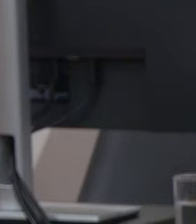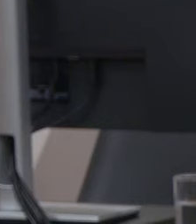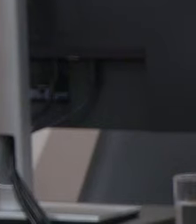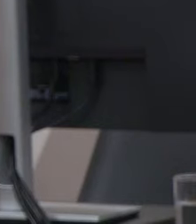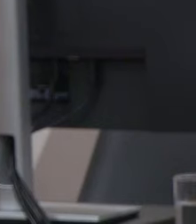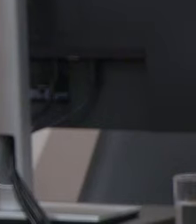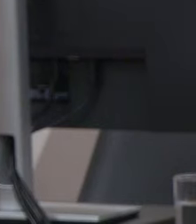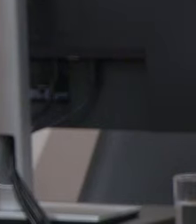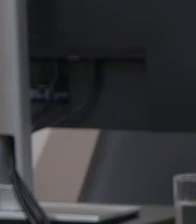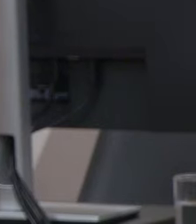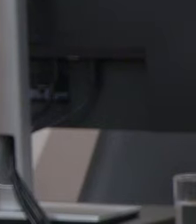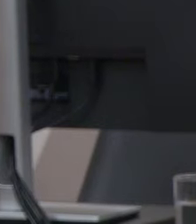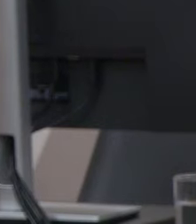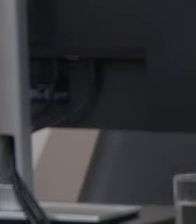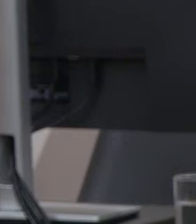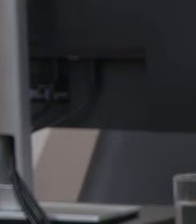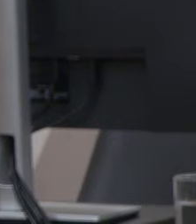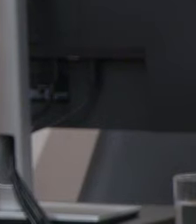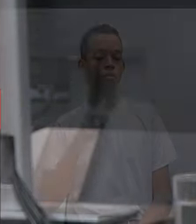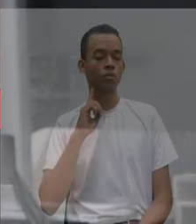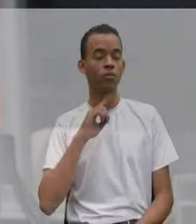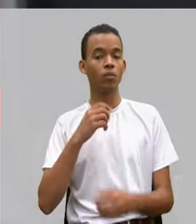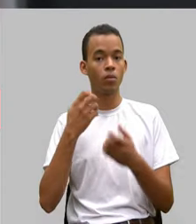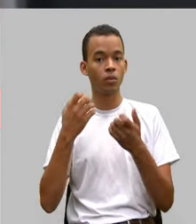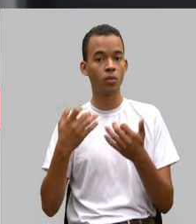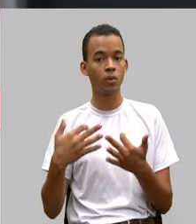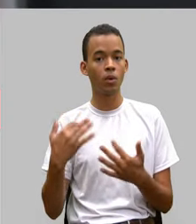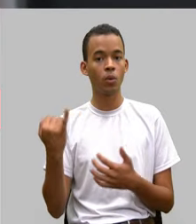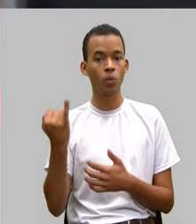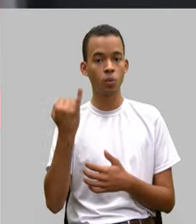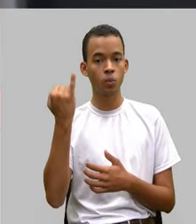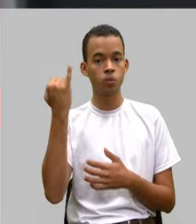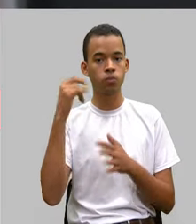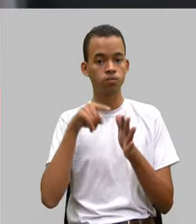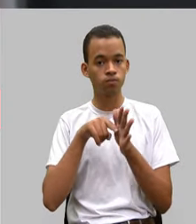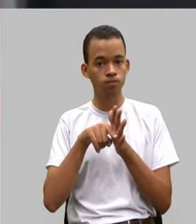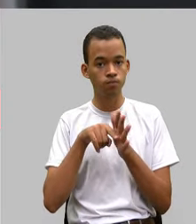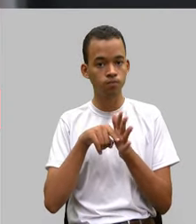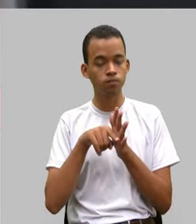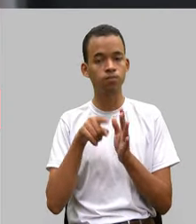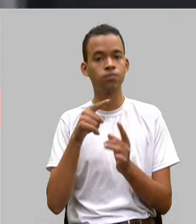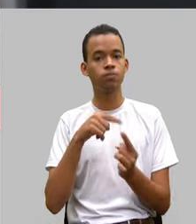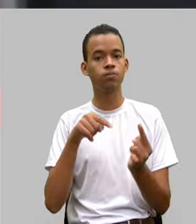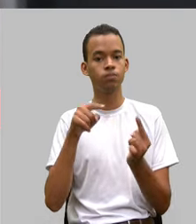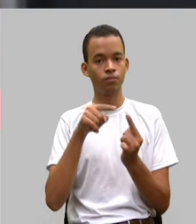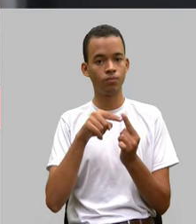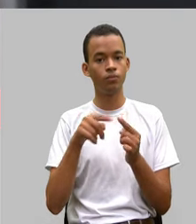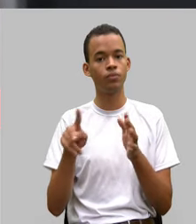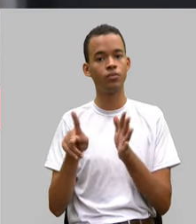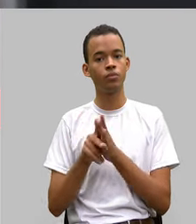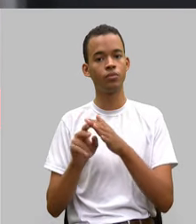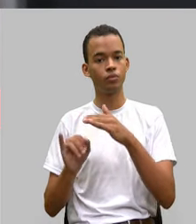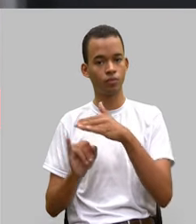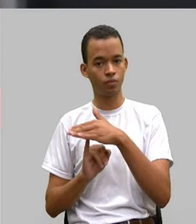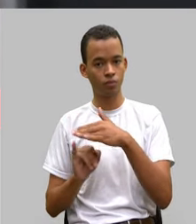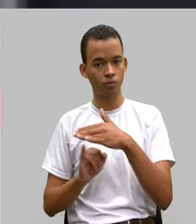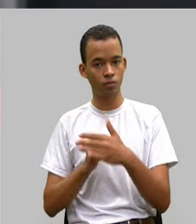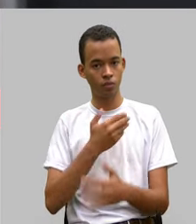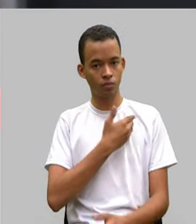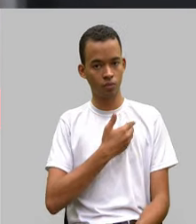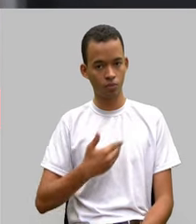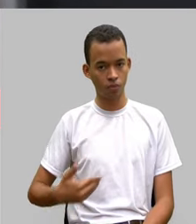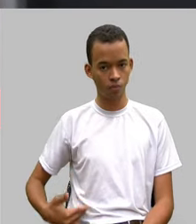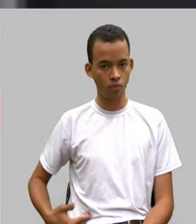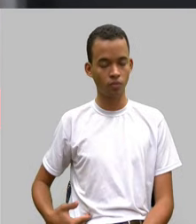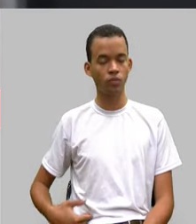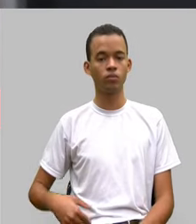Gerais a importância das pesquisas aplicadas vindas de instituições públicas né é o nosso papel eh os